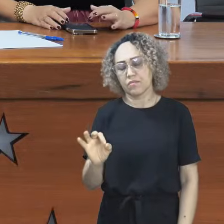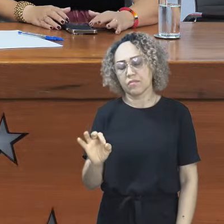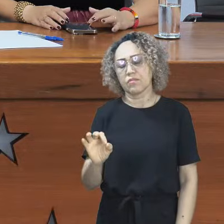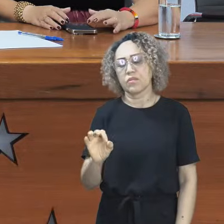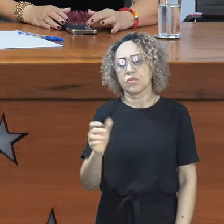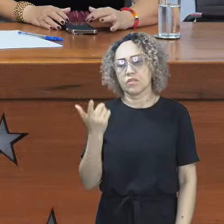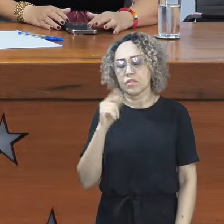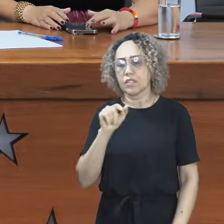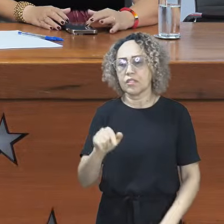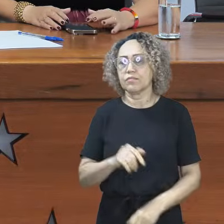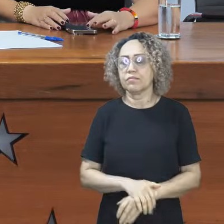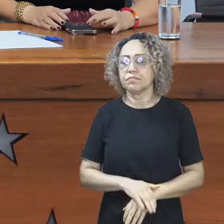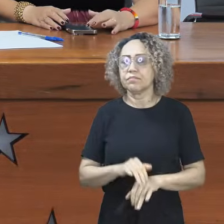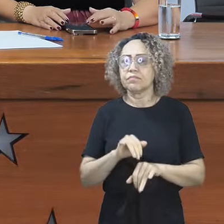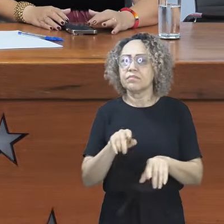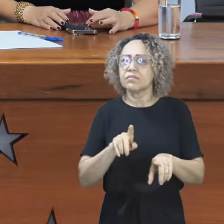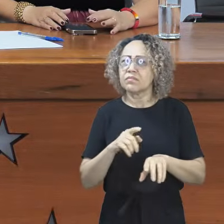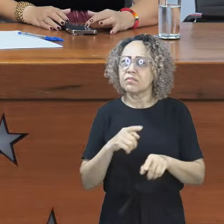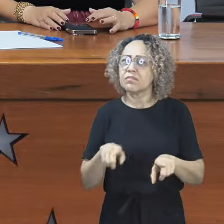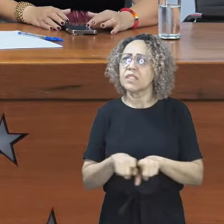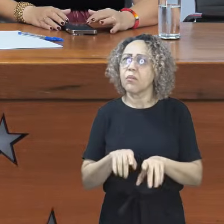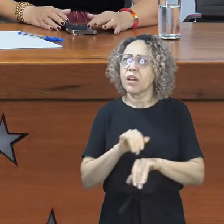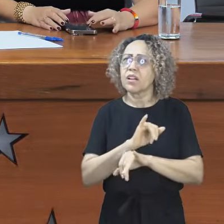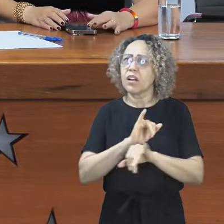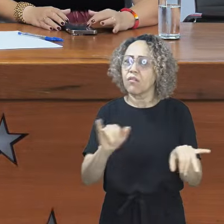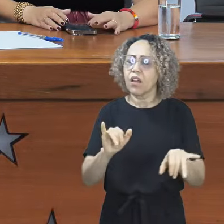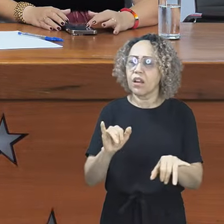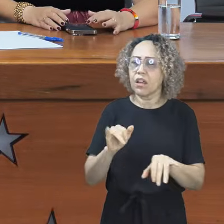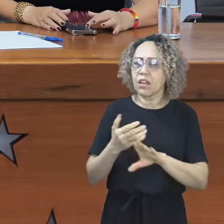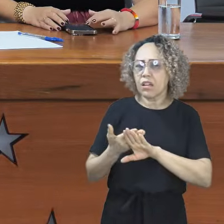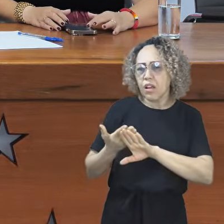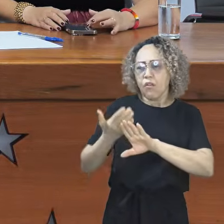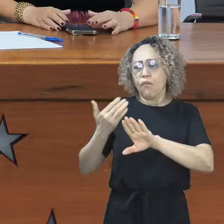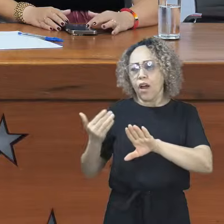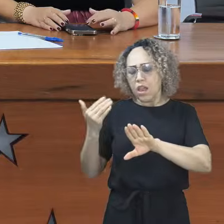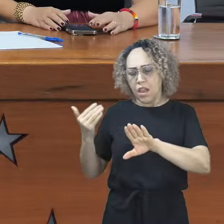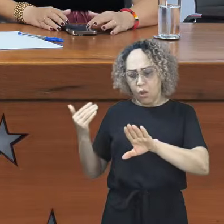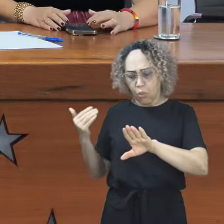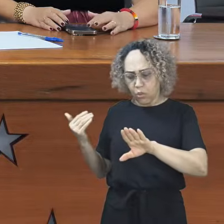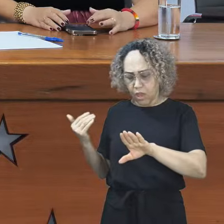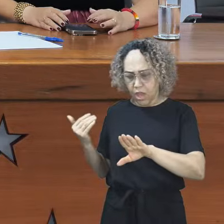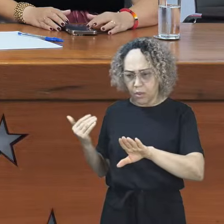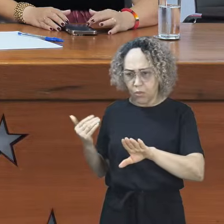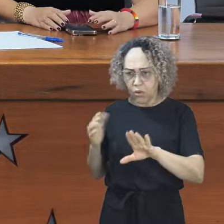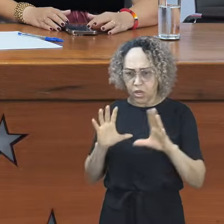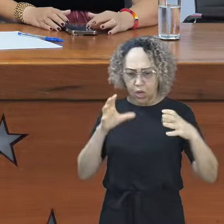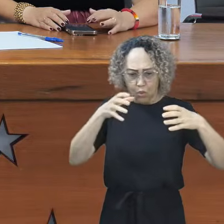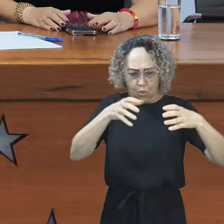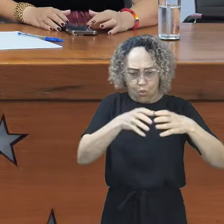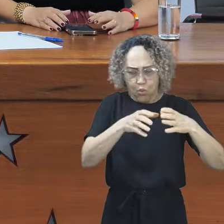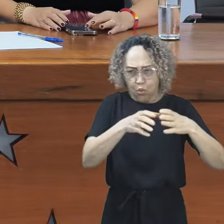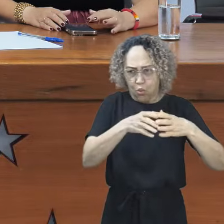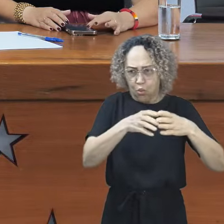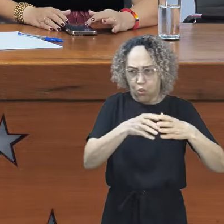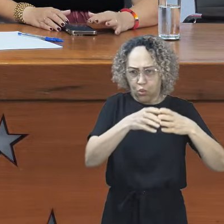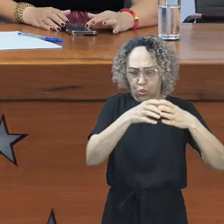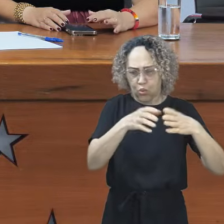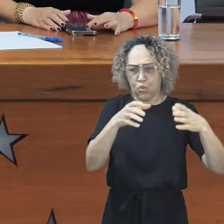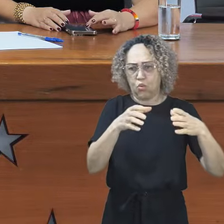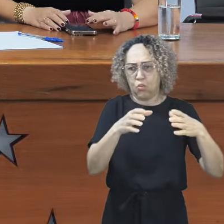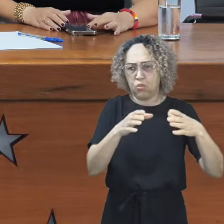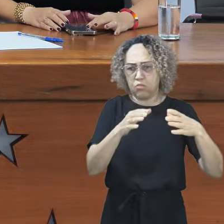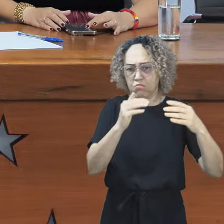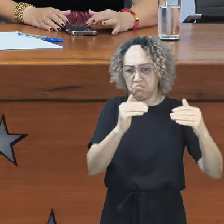já faz algum tempo que a corrente majoritária não tinha mais de 50% dos